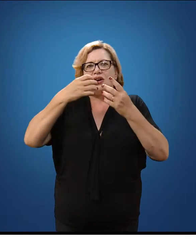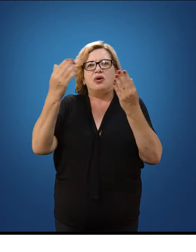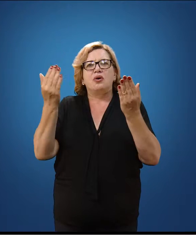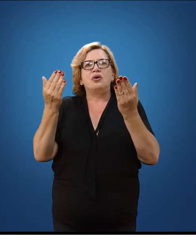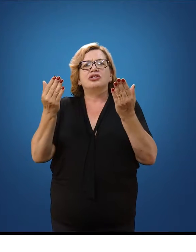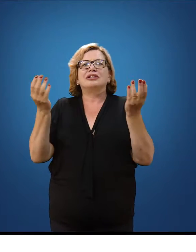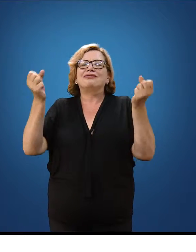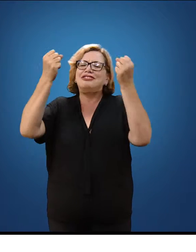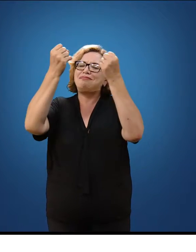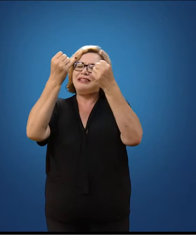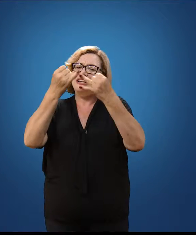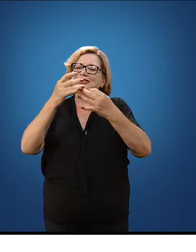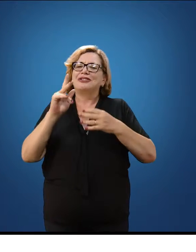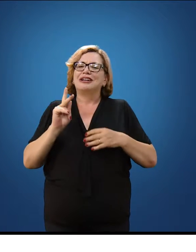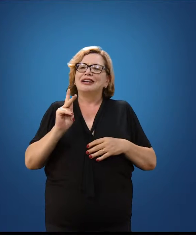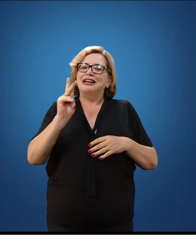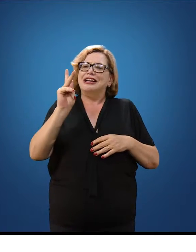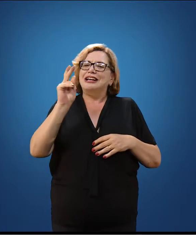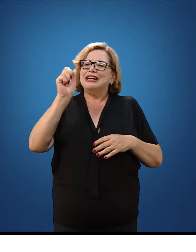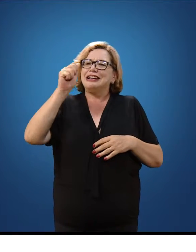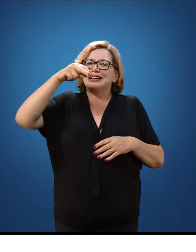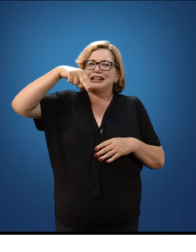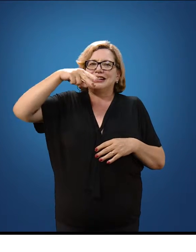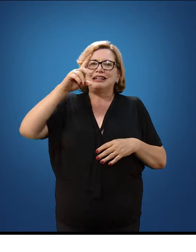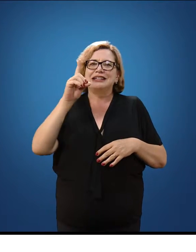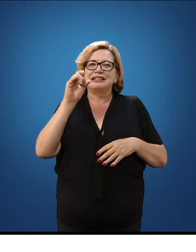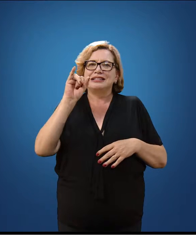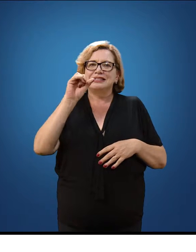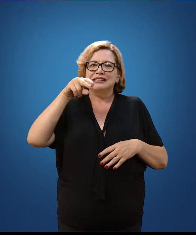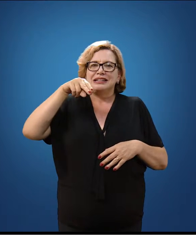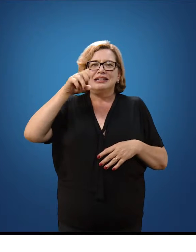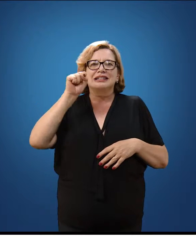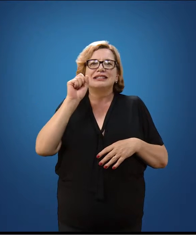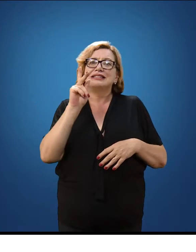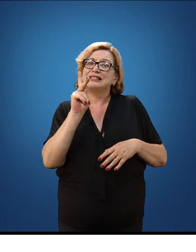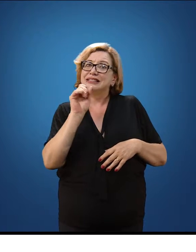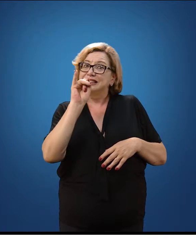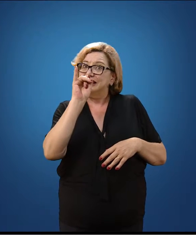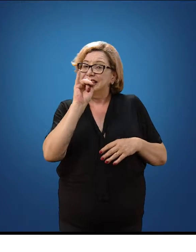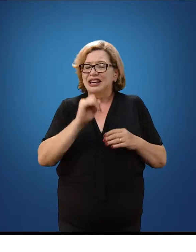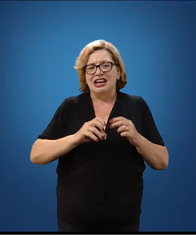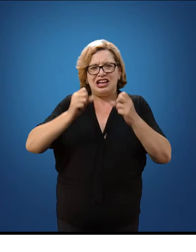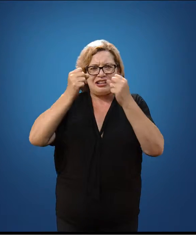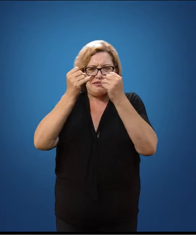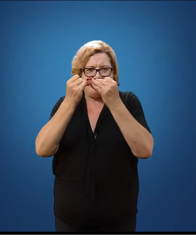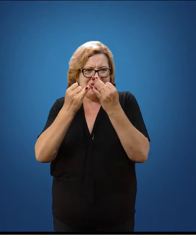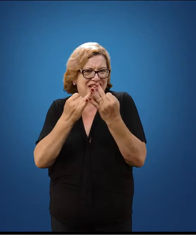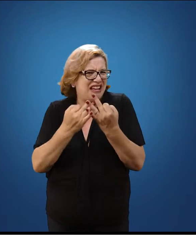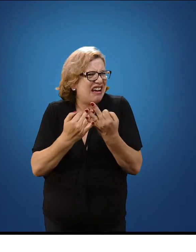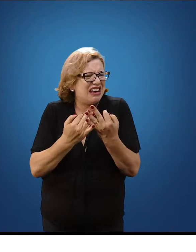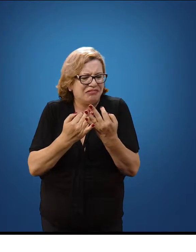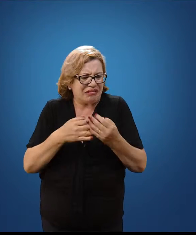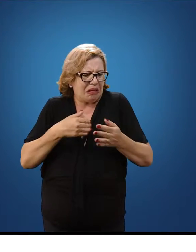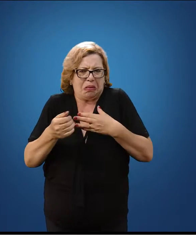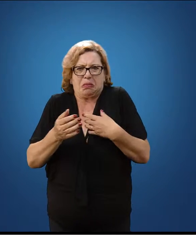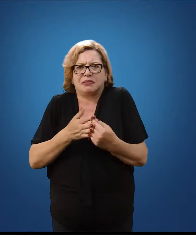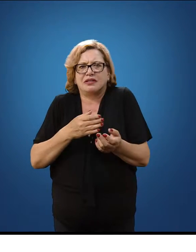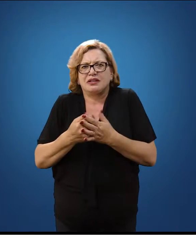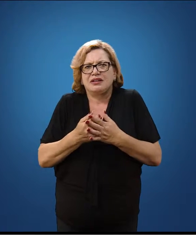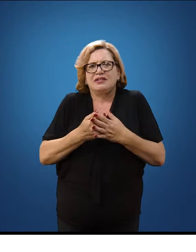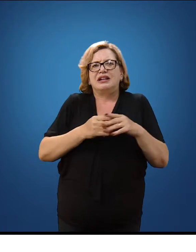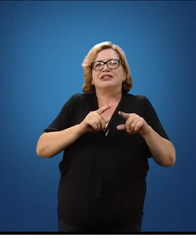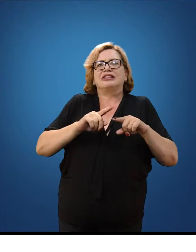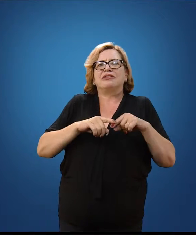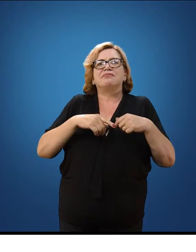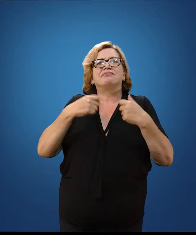sobre o Kandinsky. E aí a gente fala das obras do Kandinsky e tal. Falar por falar não agrega tanto conhecimento